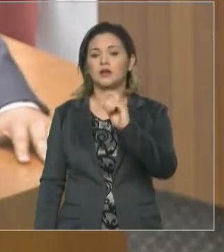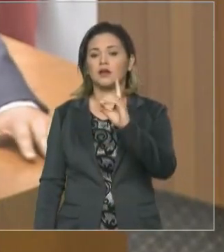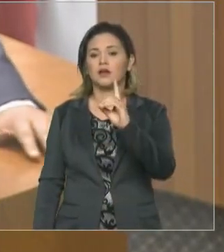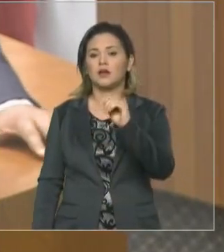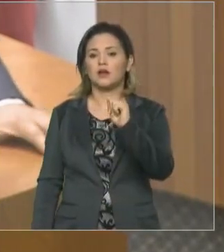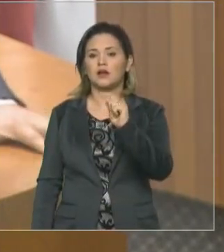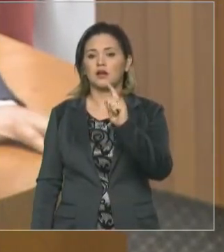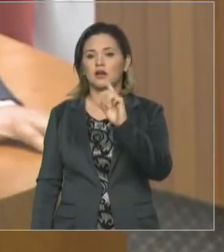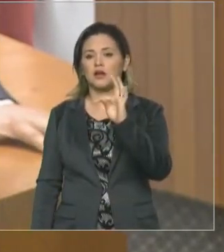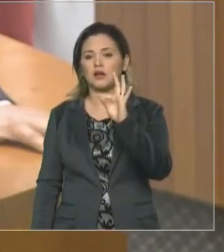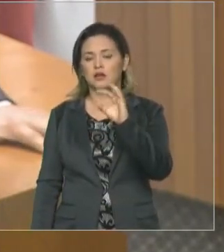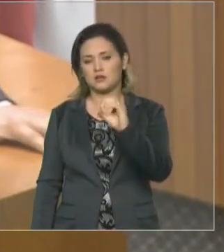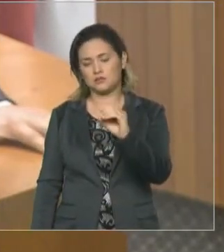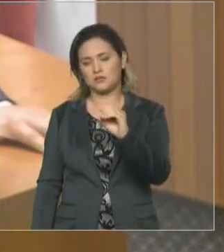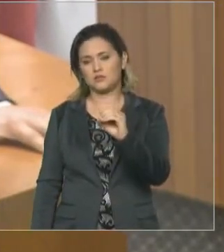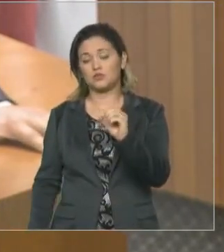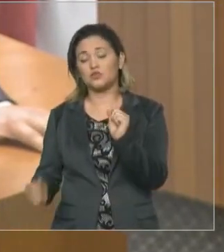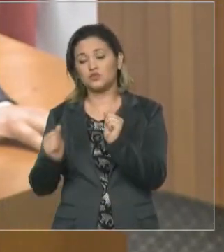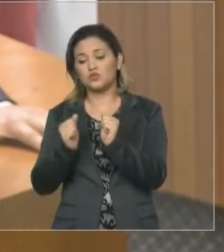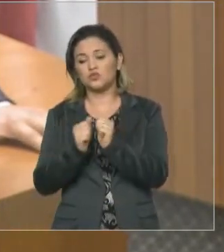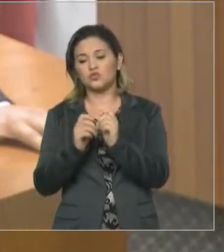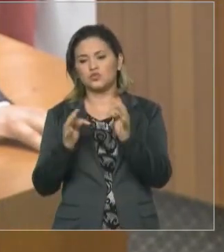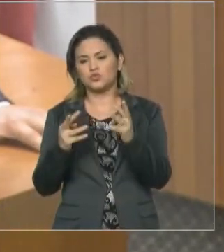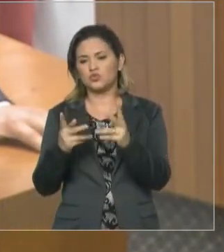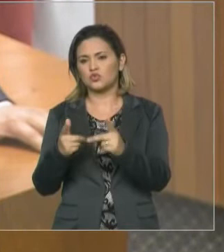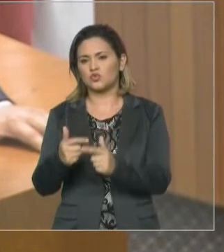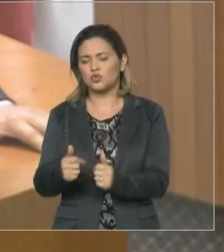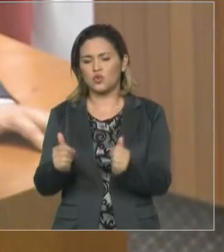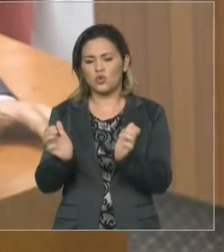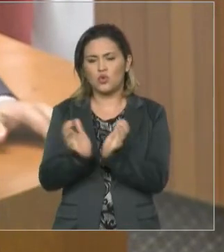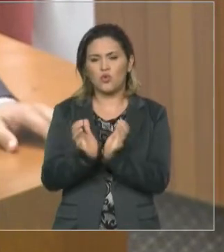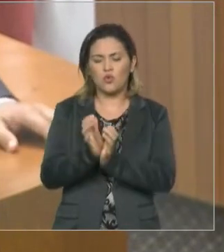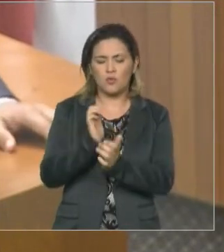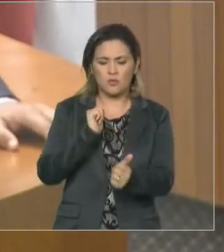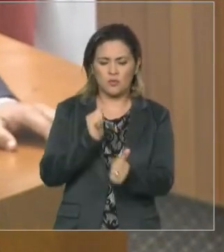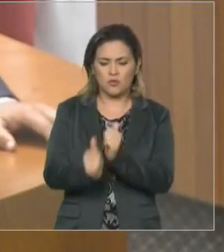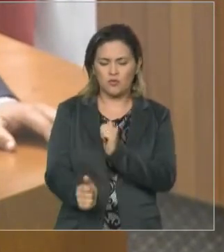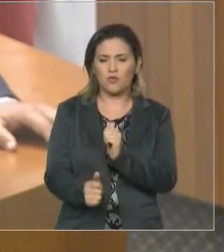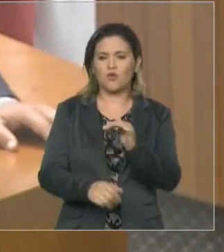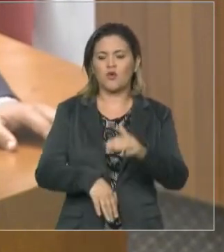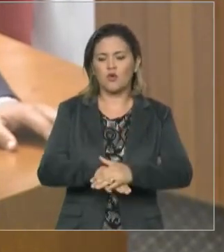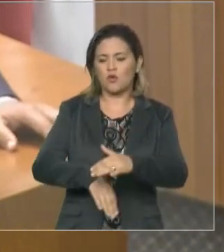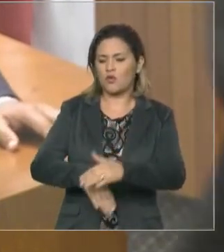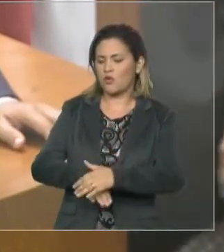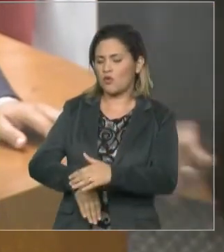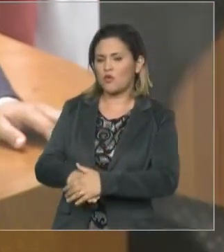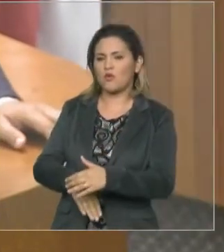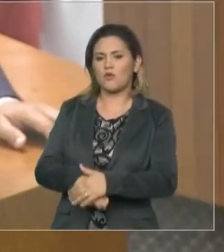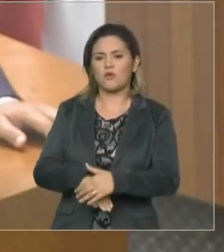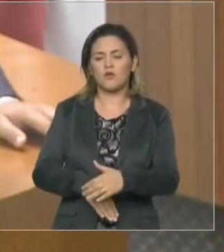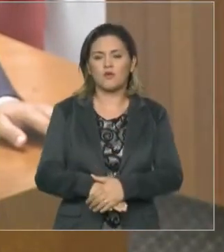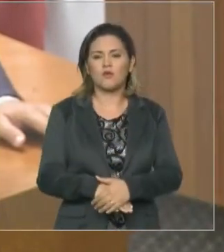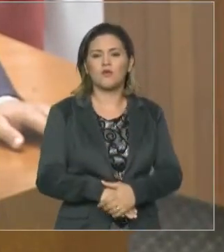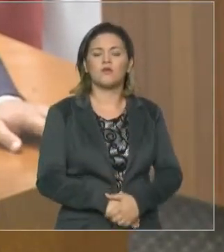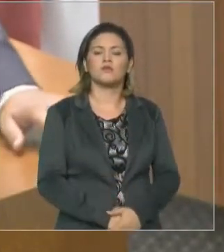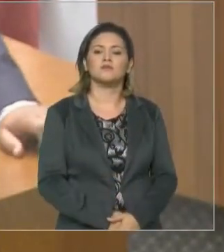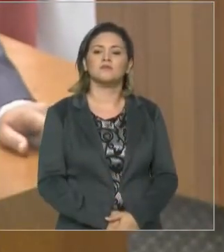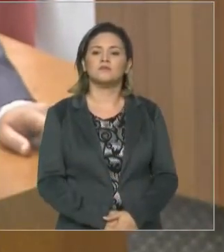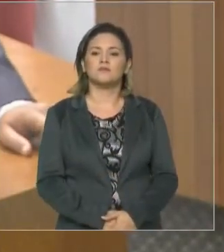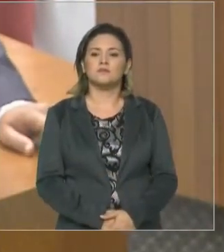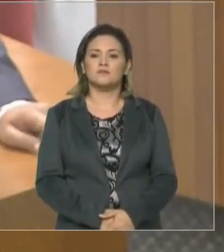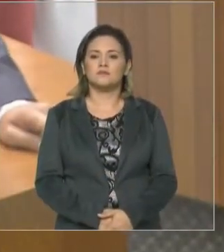juntamente com todos os jogadores, com a comissão técnica, juntamente com todos